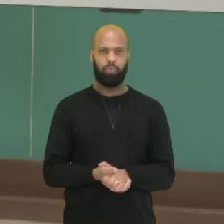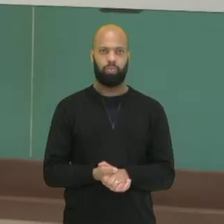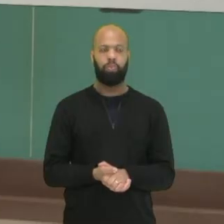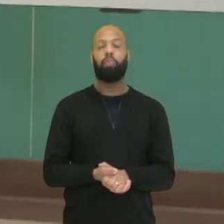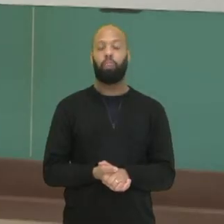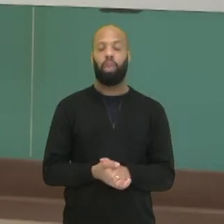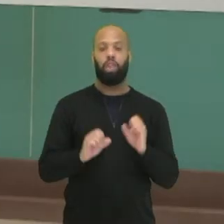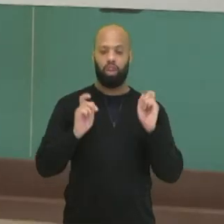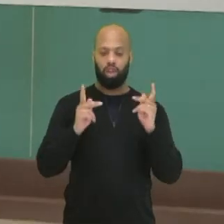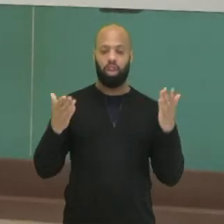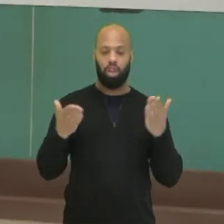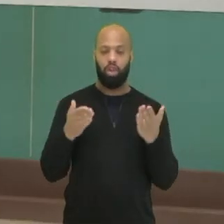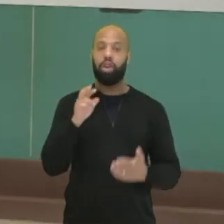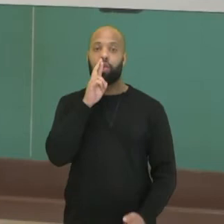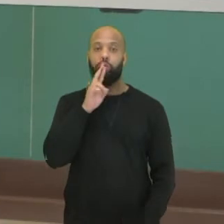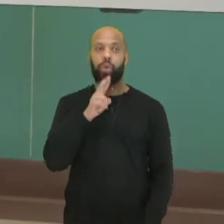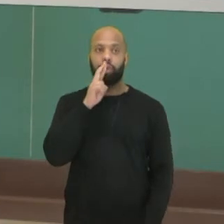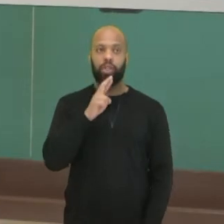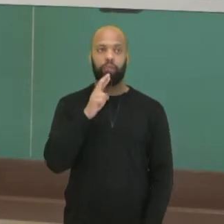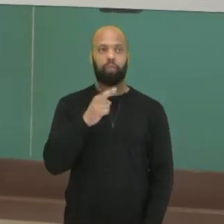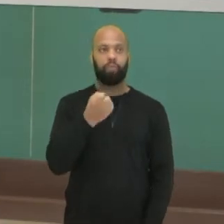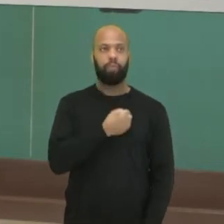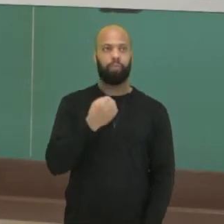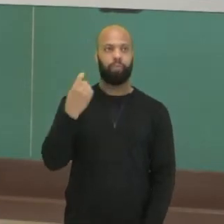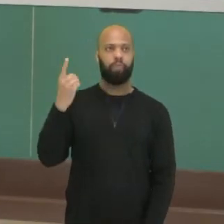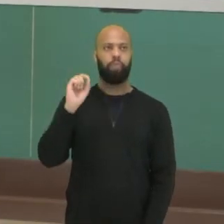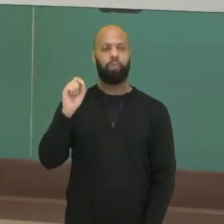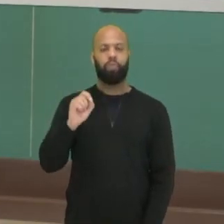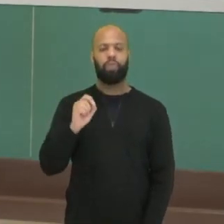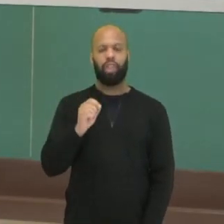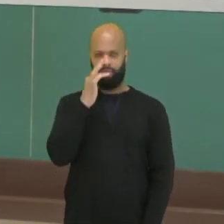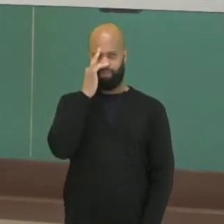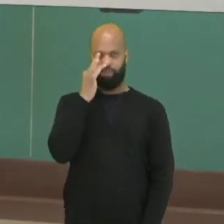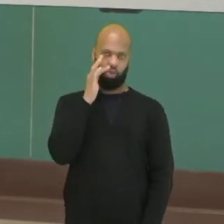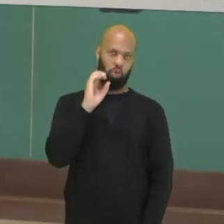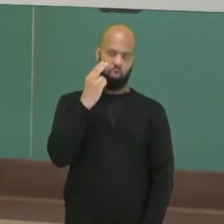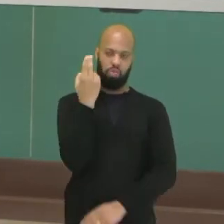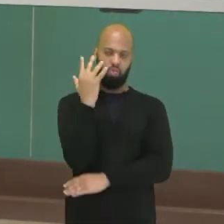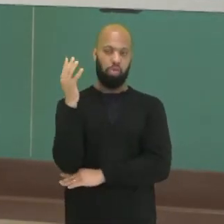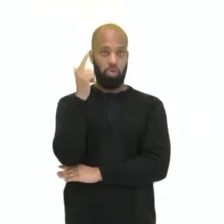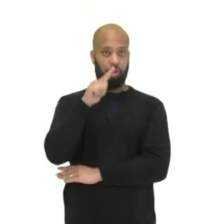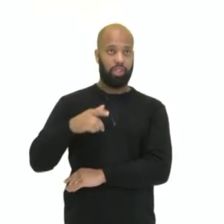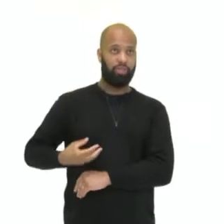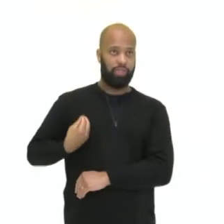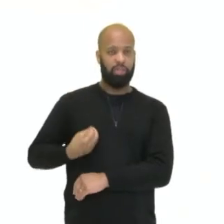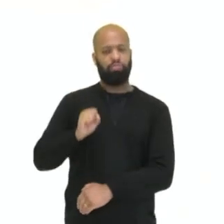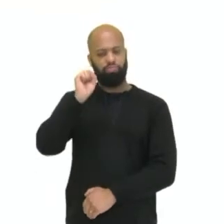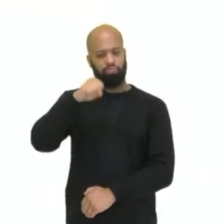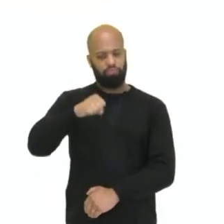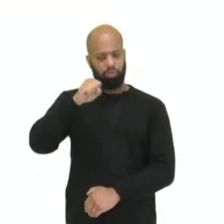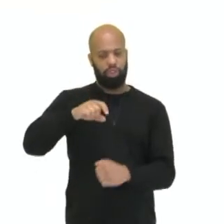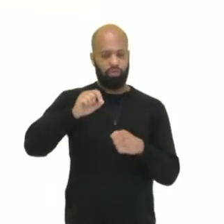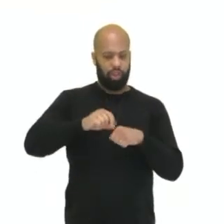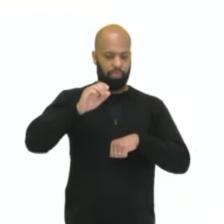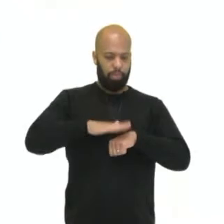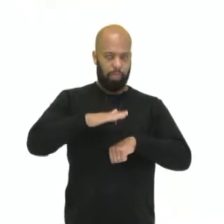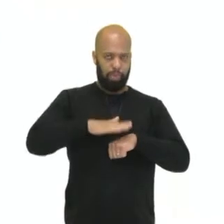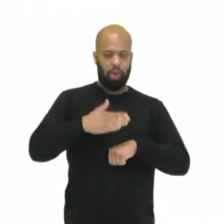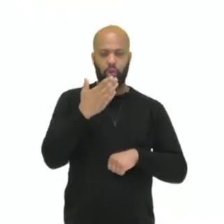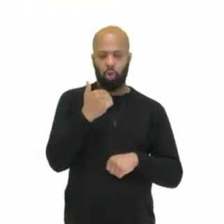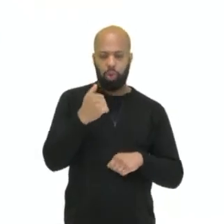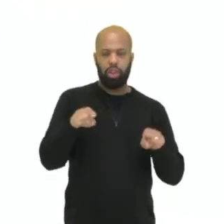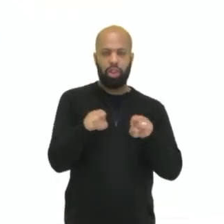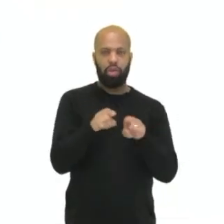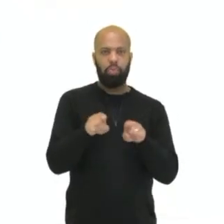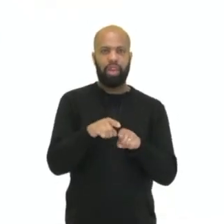Vamos ver lá, gente. Vou responder primeiro ali a número 1. Será que a planta vai sobreviver? Certamente, ela vai produzir a sua própria matéria orgânica e energia a